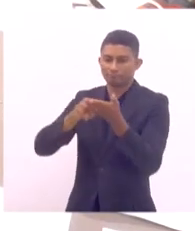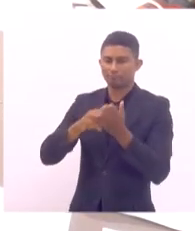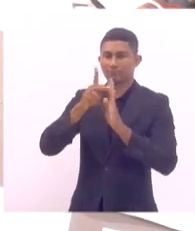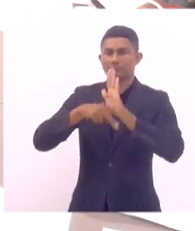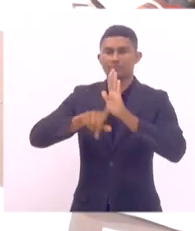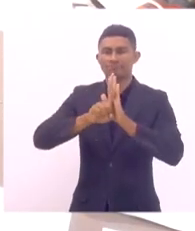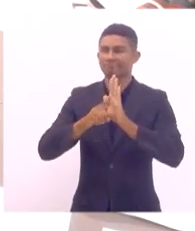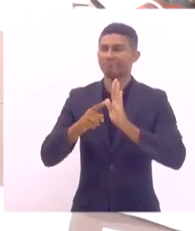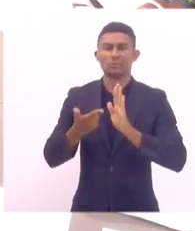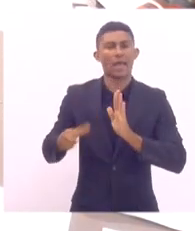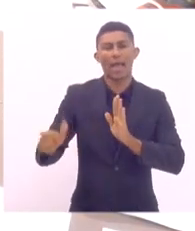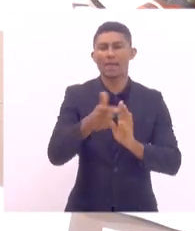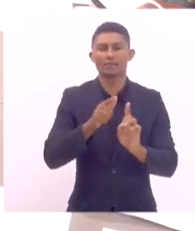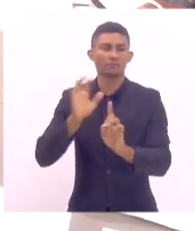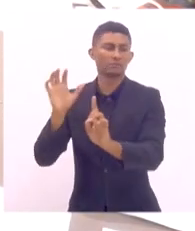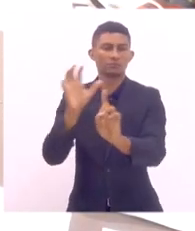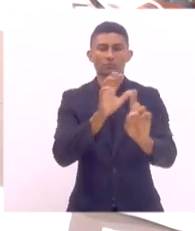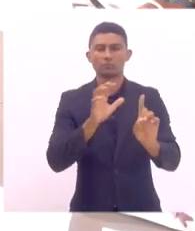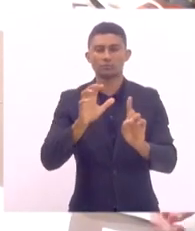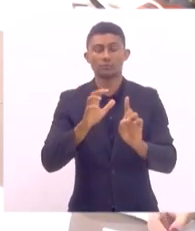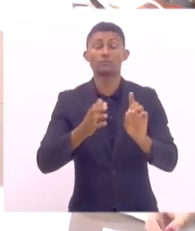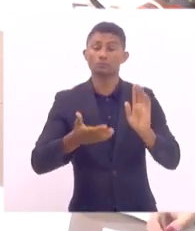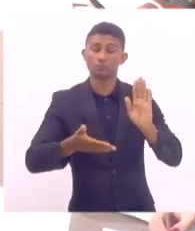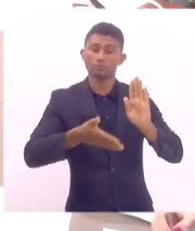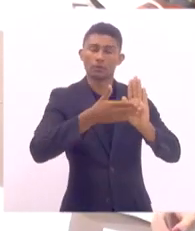pauta, vamos tentar avançar no dia de amanhã.